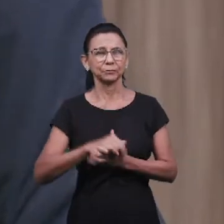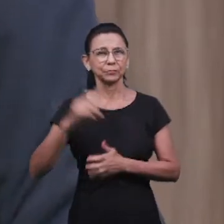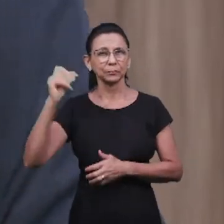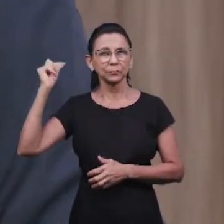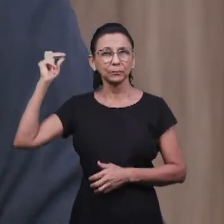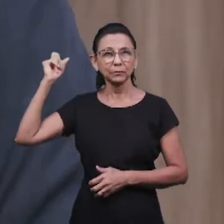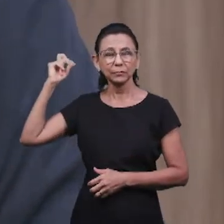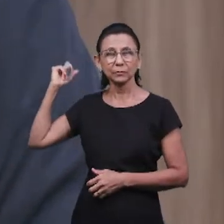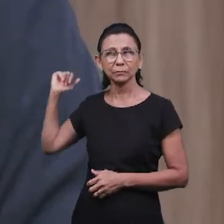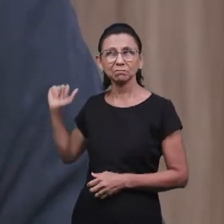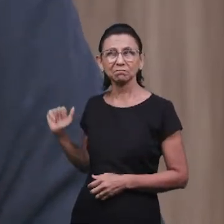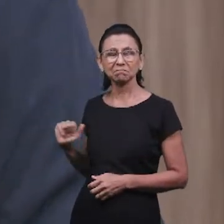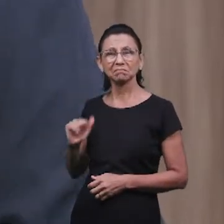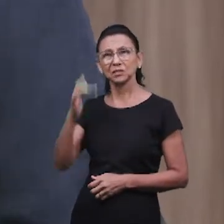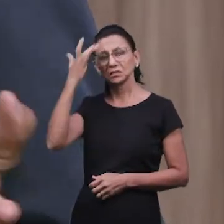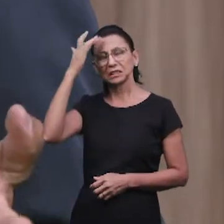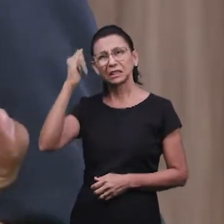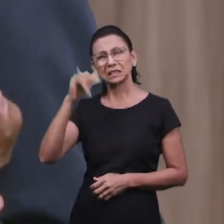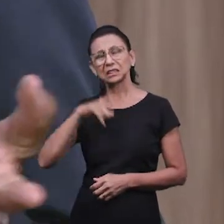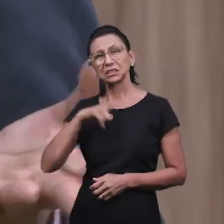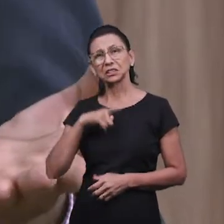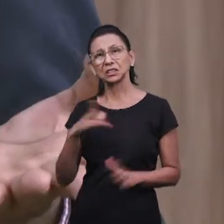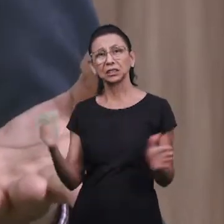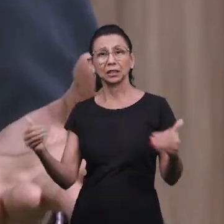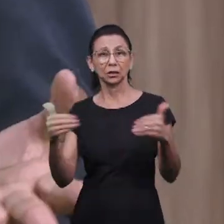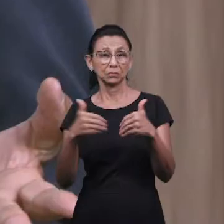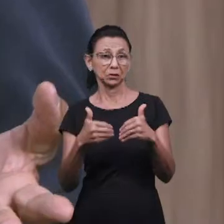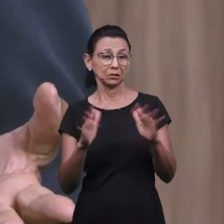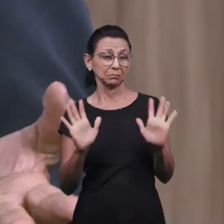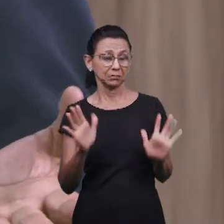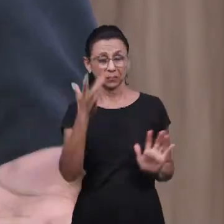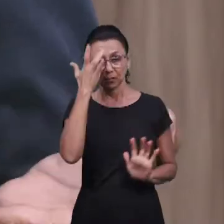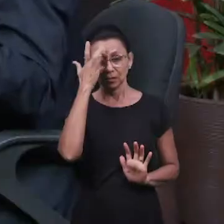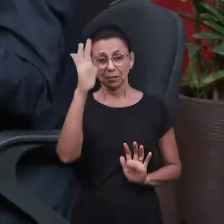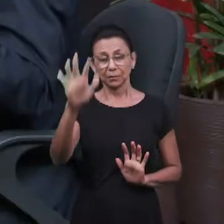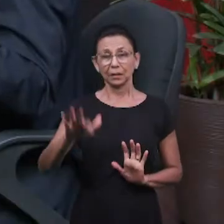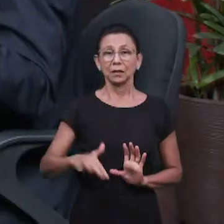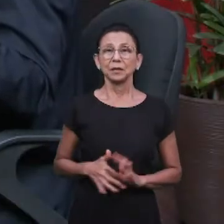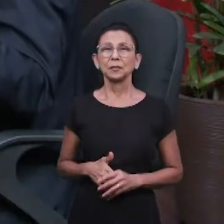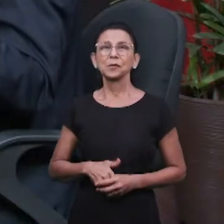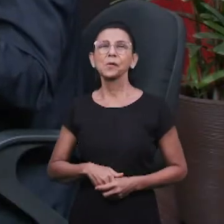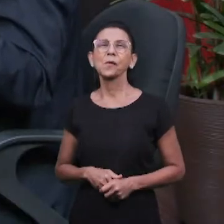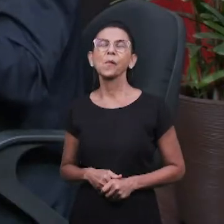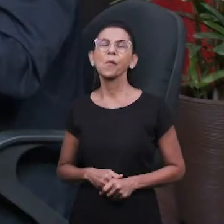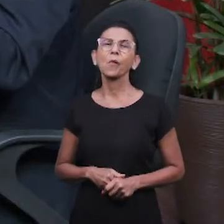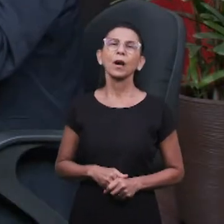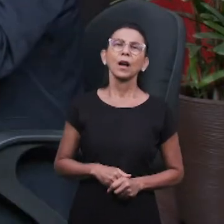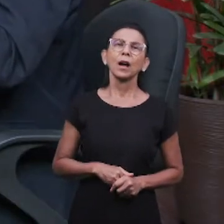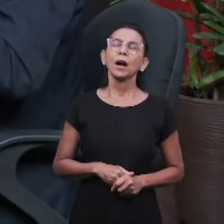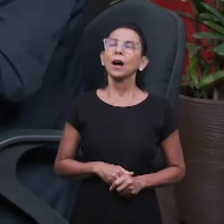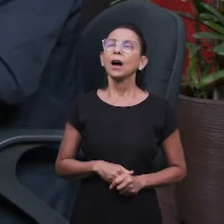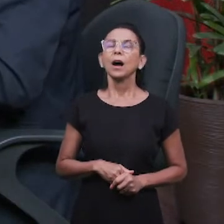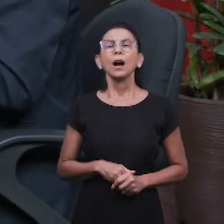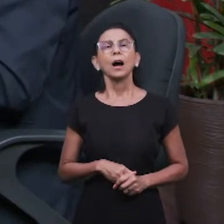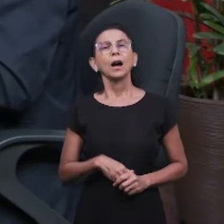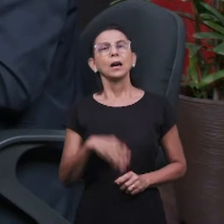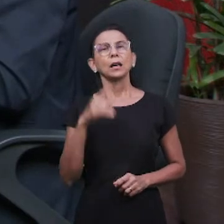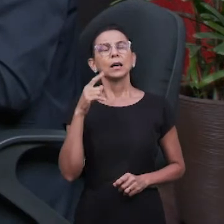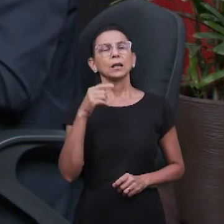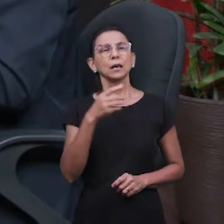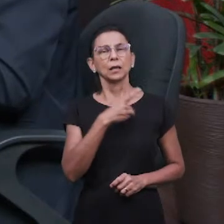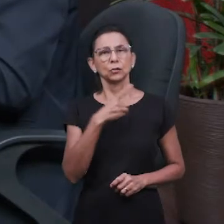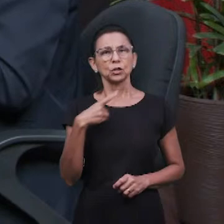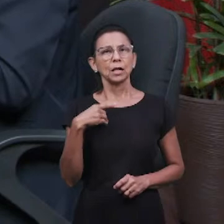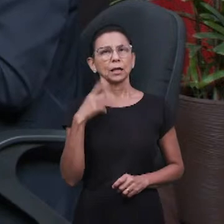naquela época não era criança autista, não sei se era também, que não tinha conhecimento, mais de 30 anos não tinha conhecimento disso, né? Exatamente. Eu lembro de um pastor pregando na